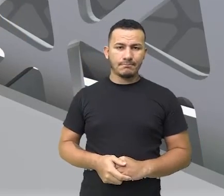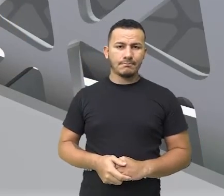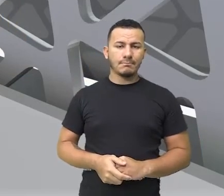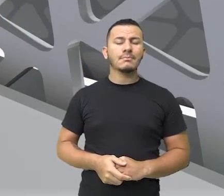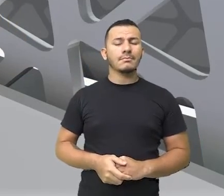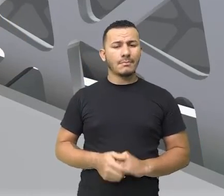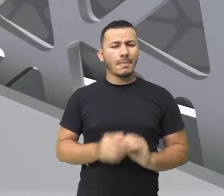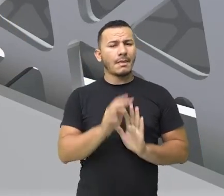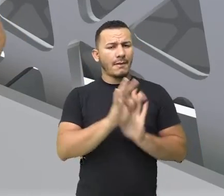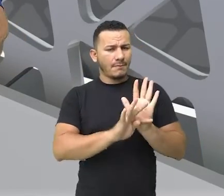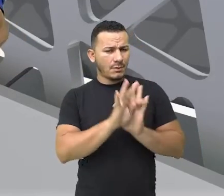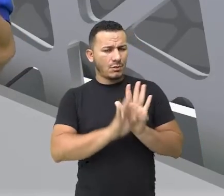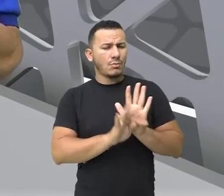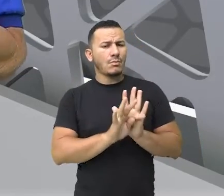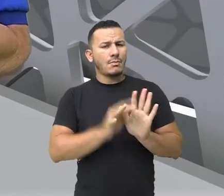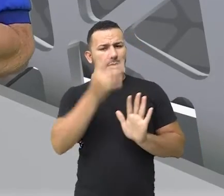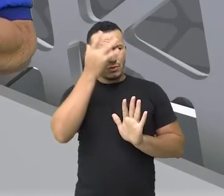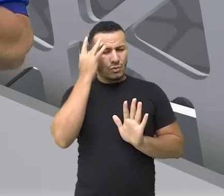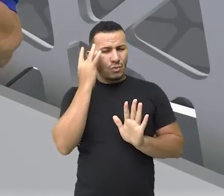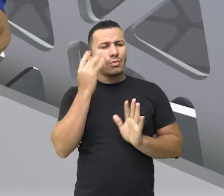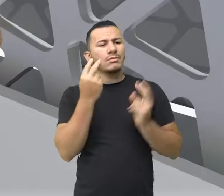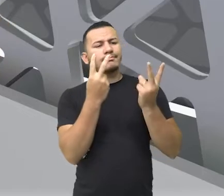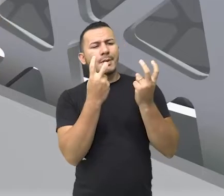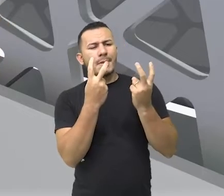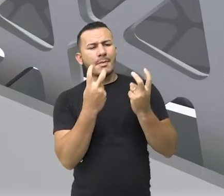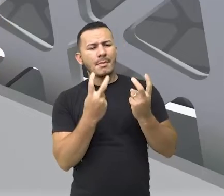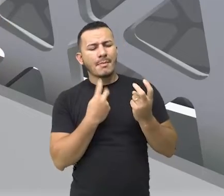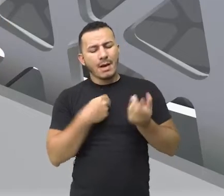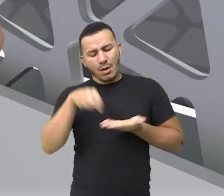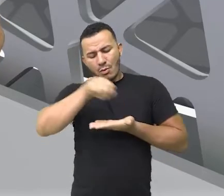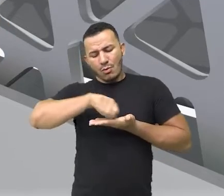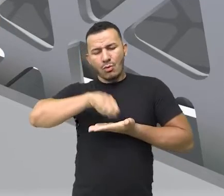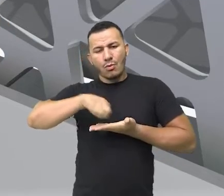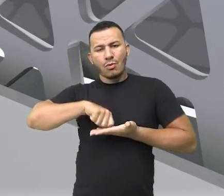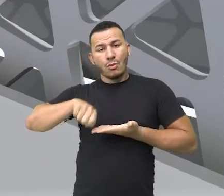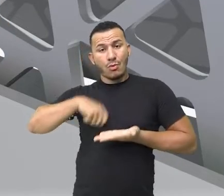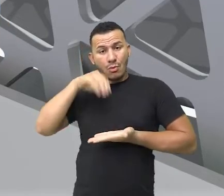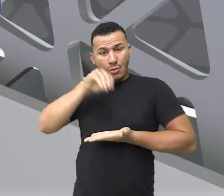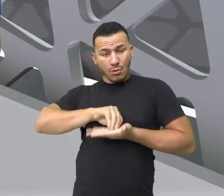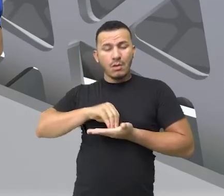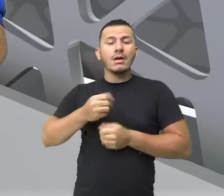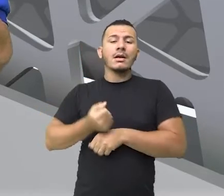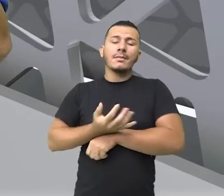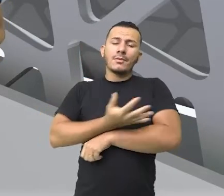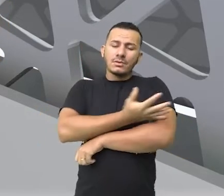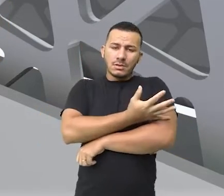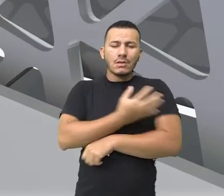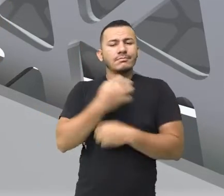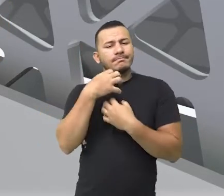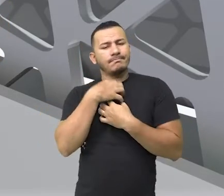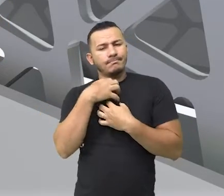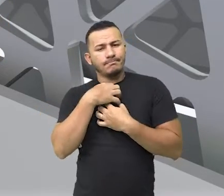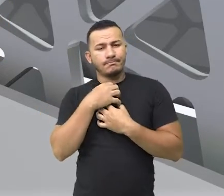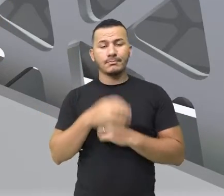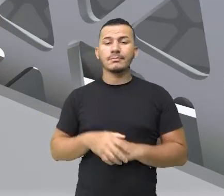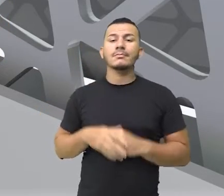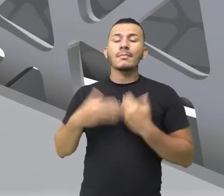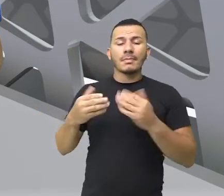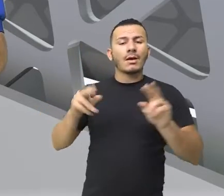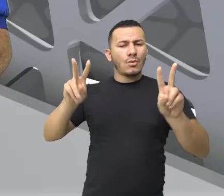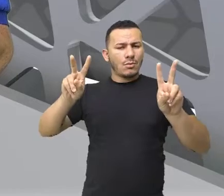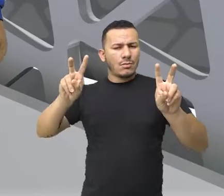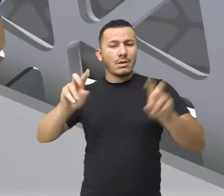texto literário traz toda a sua emoção e, como no caso da Iracema,